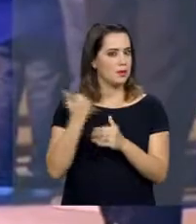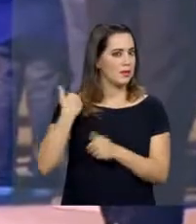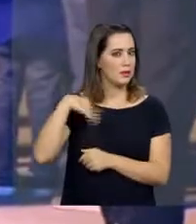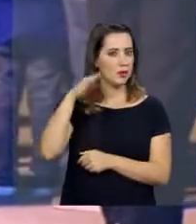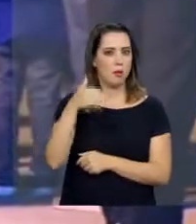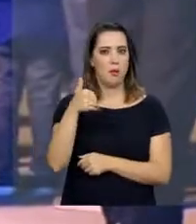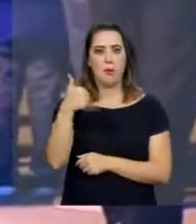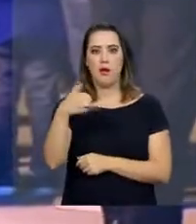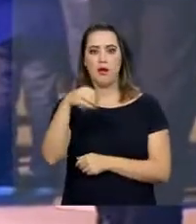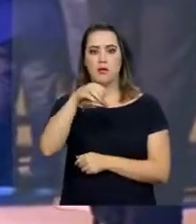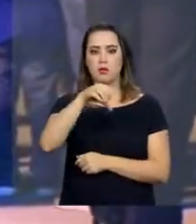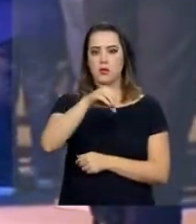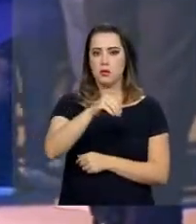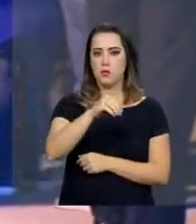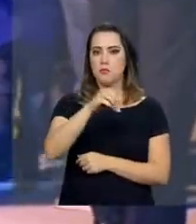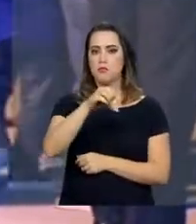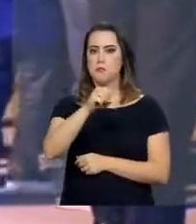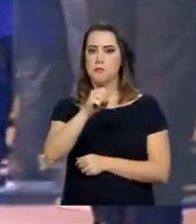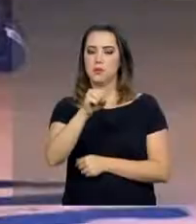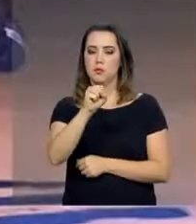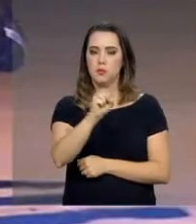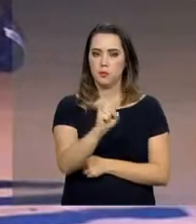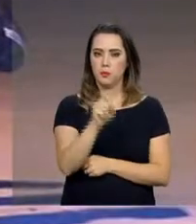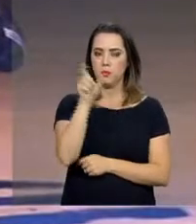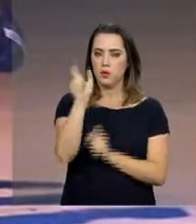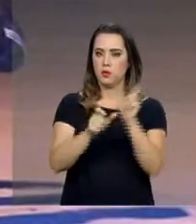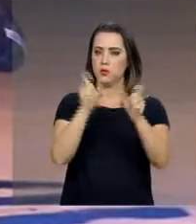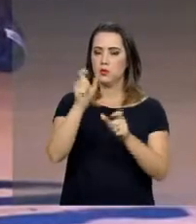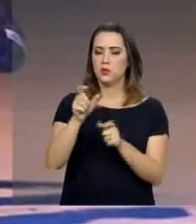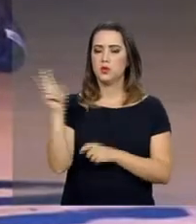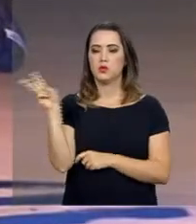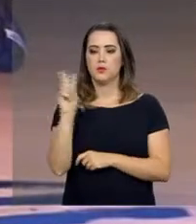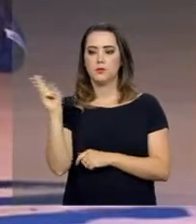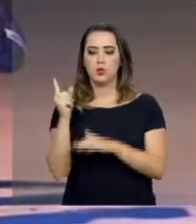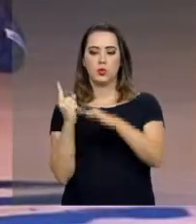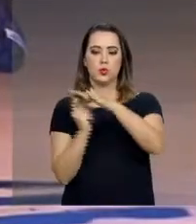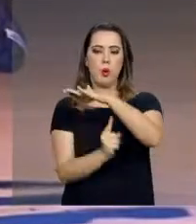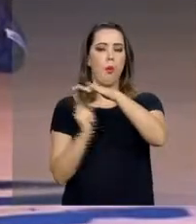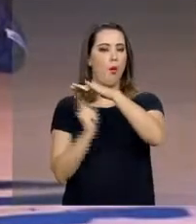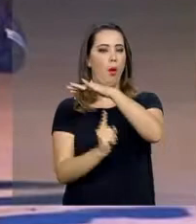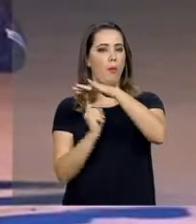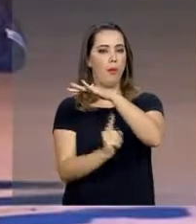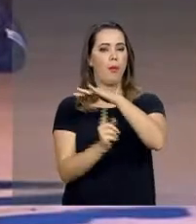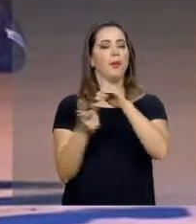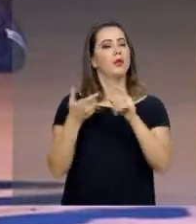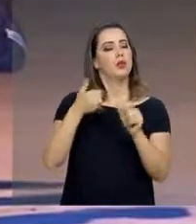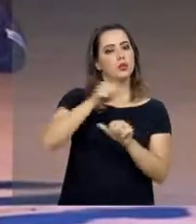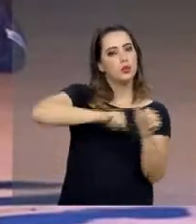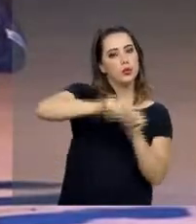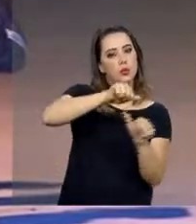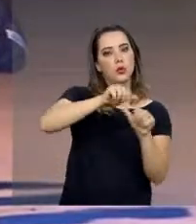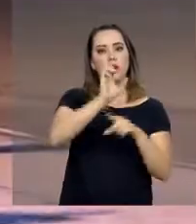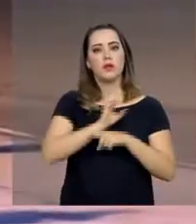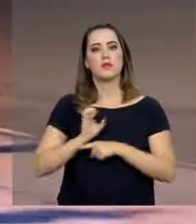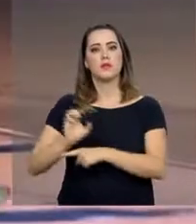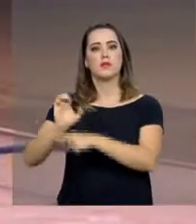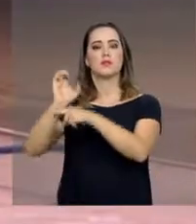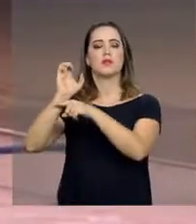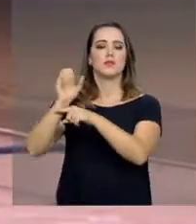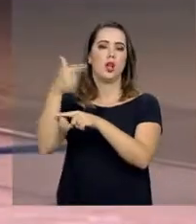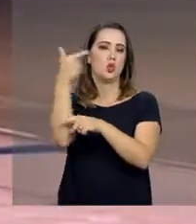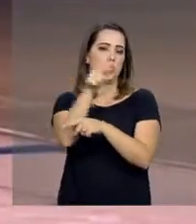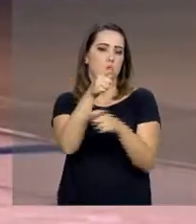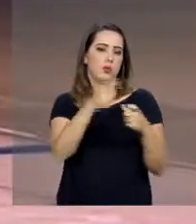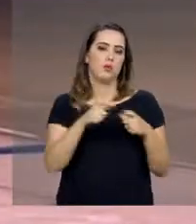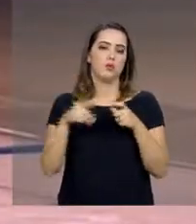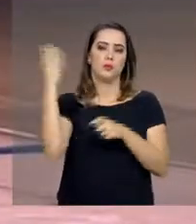1098 migrantes venezuelanos a partir de setembro segundo a casa civil da presidência da república cerca